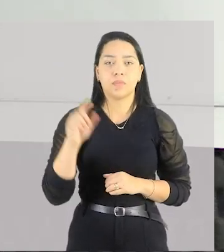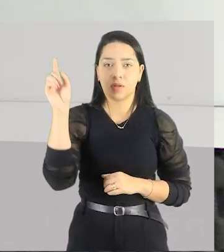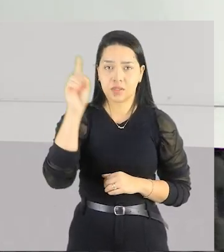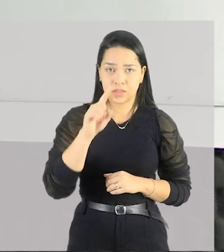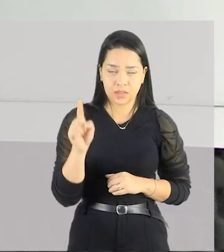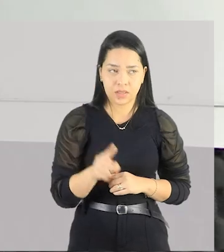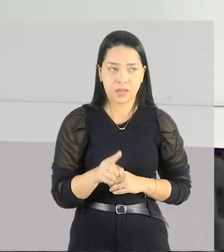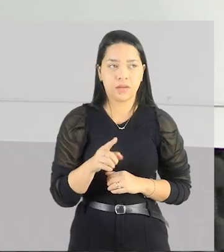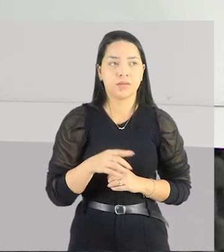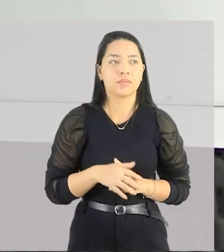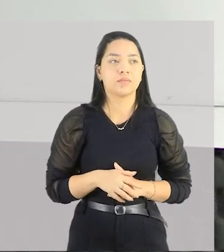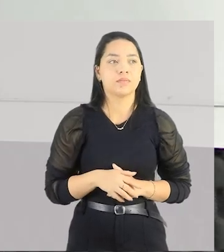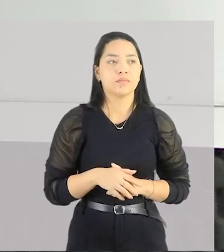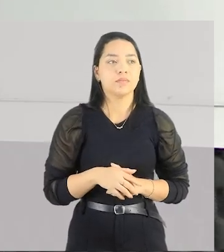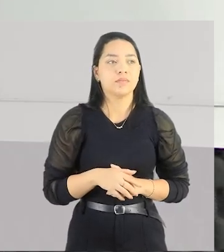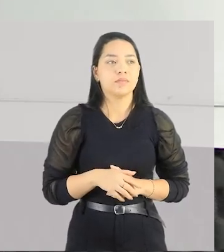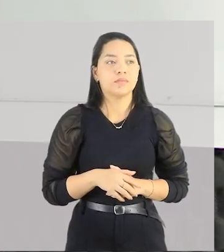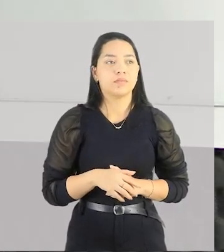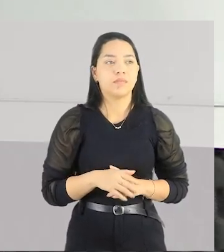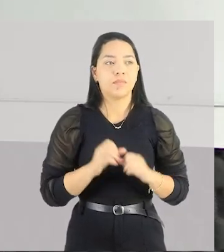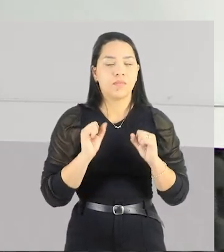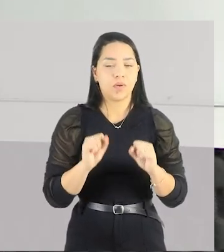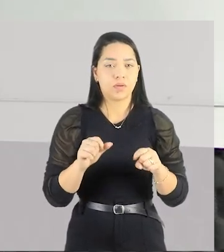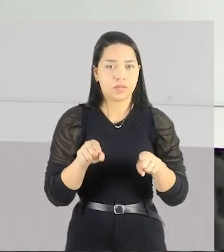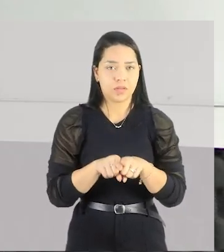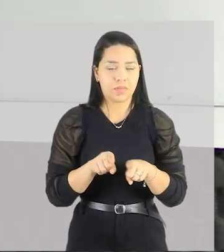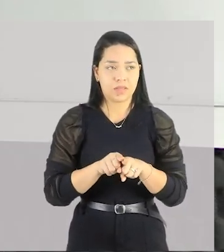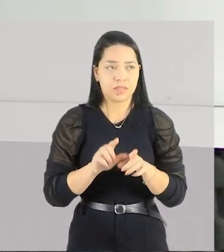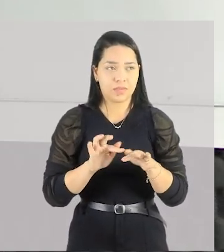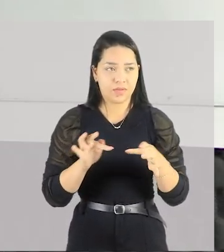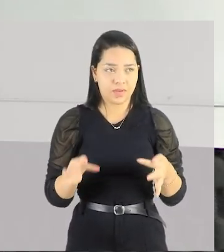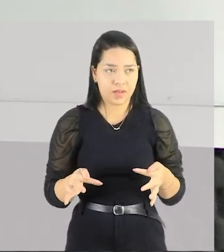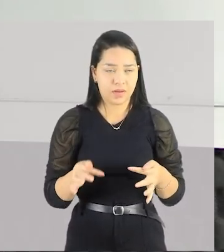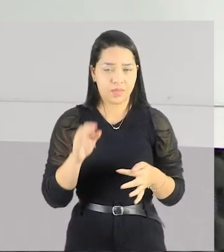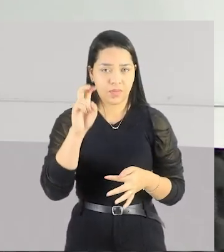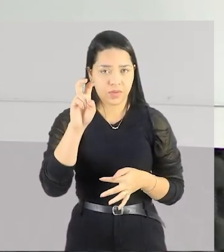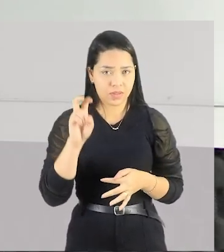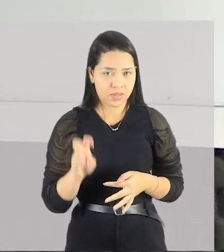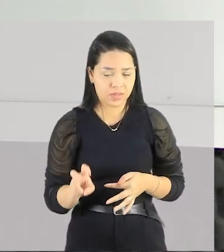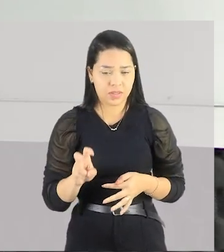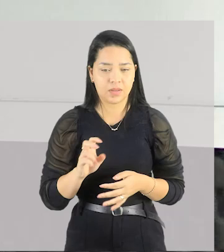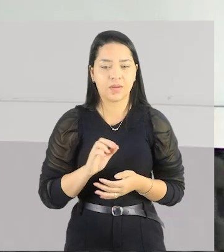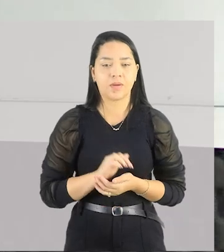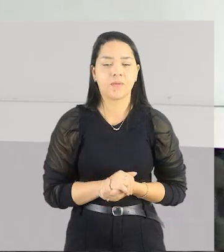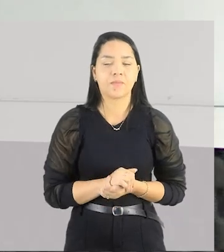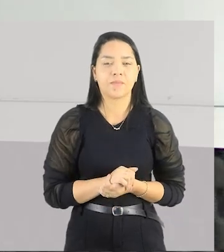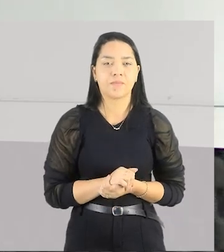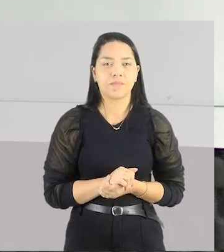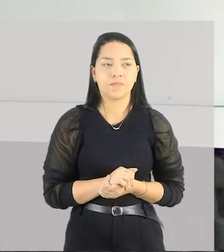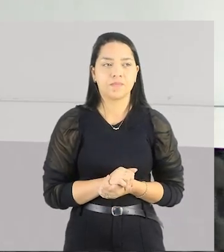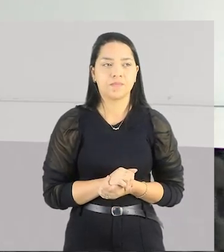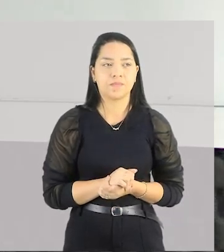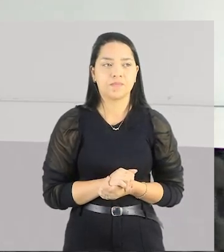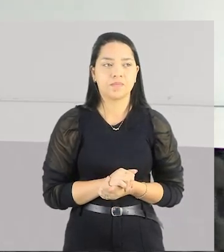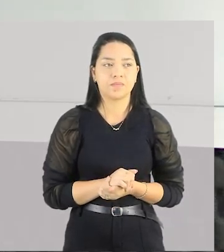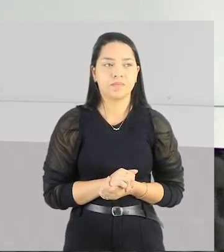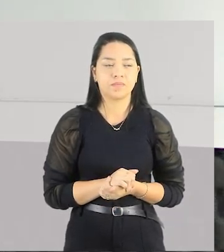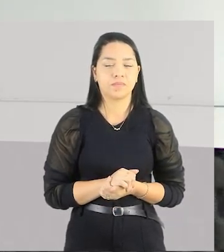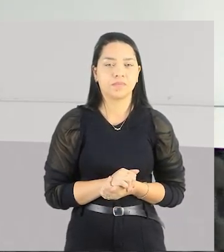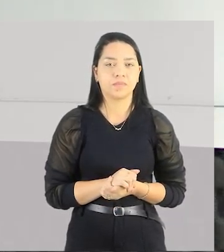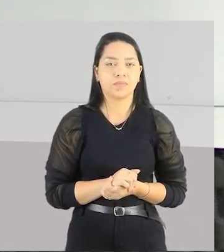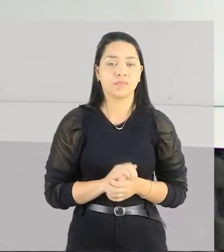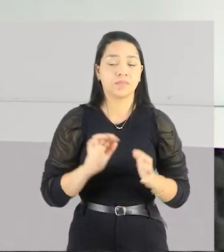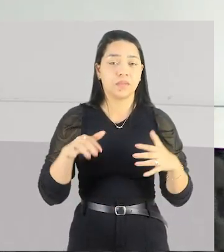de cima com um zero de baixo. Posso ainda simplificar aqui por 5 e simplificar aqui por 5,